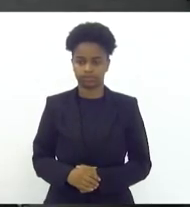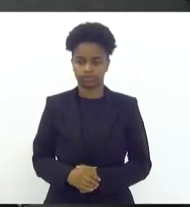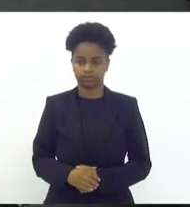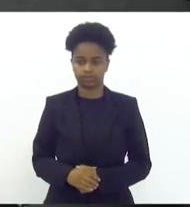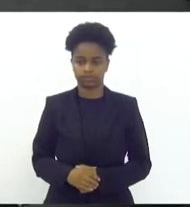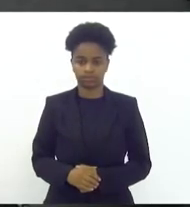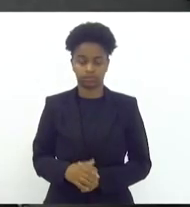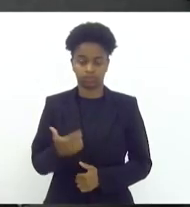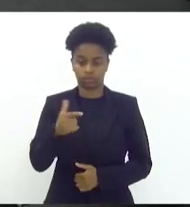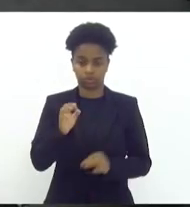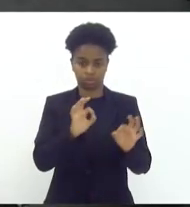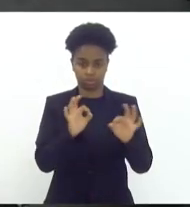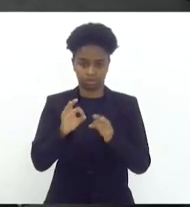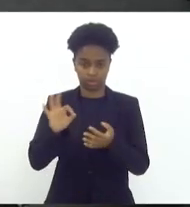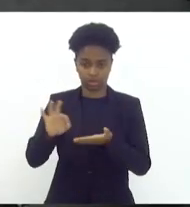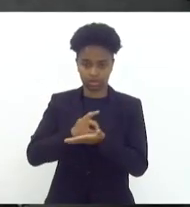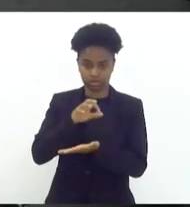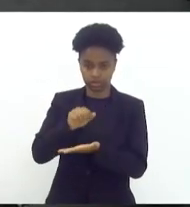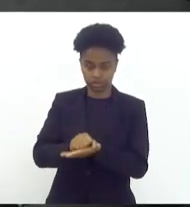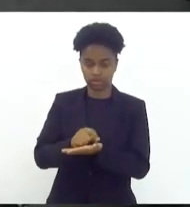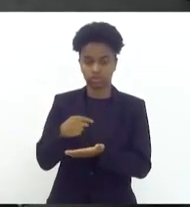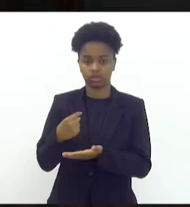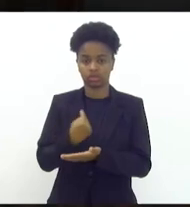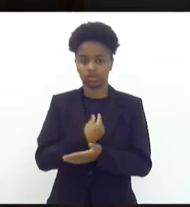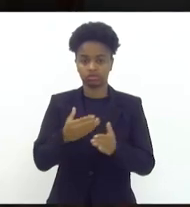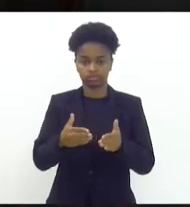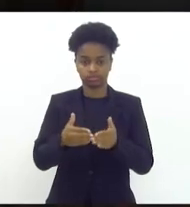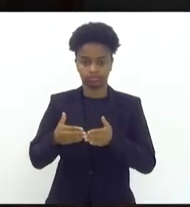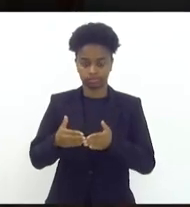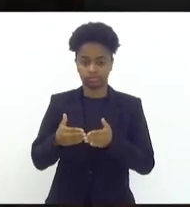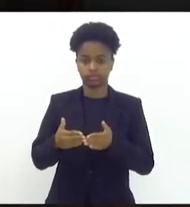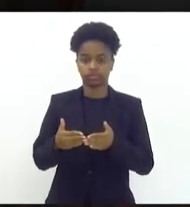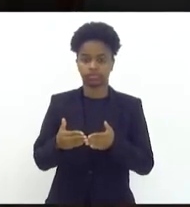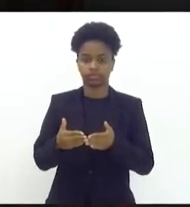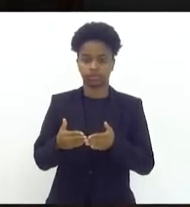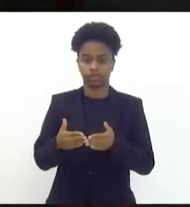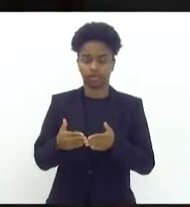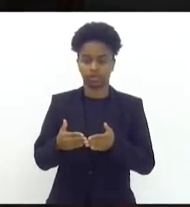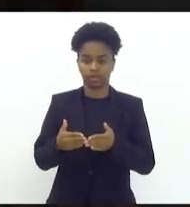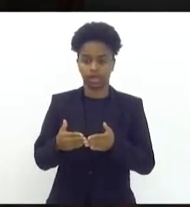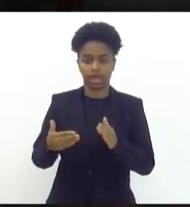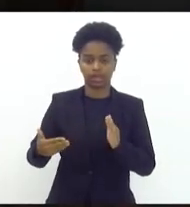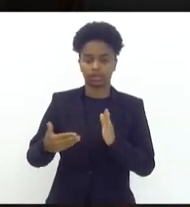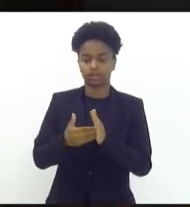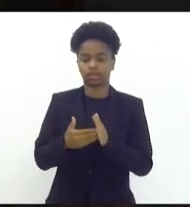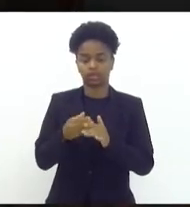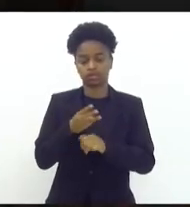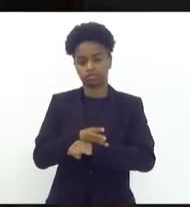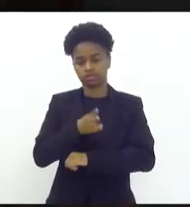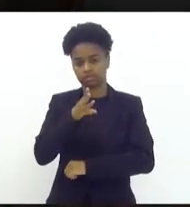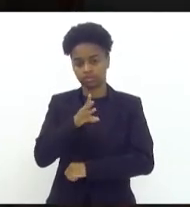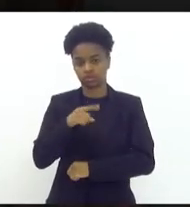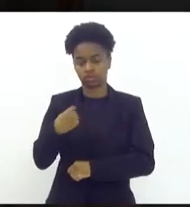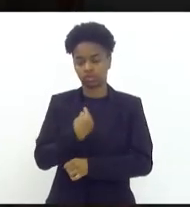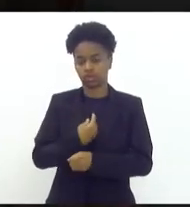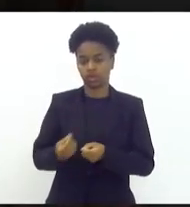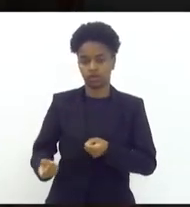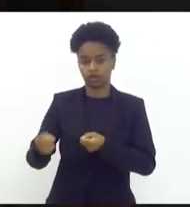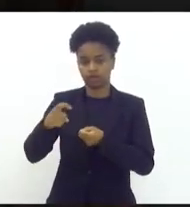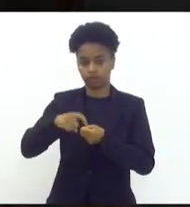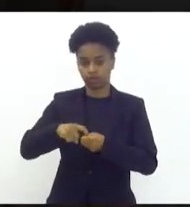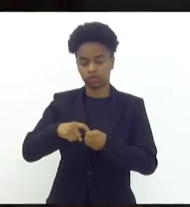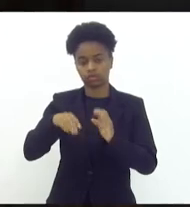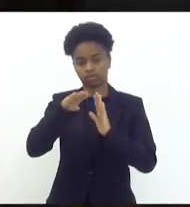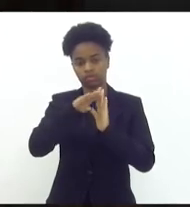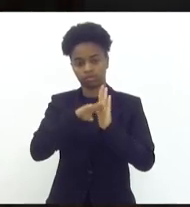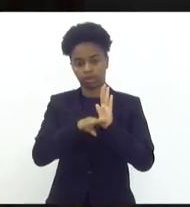não havendo mais orado escrito a presidência suspende a sessão até às 15 horas quando retornaremos com